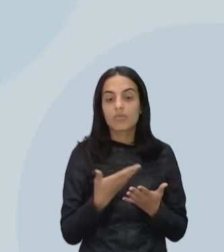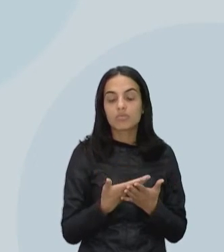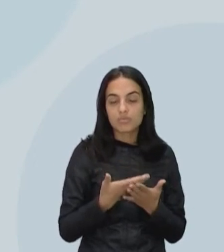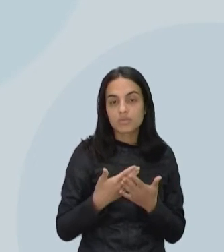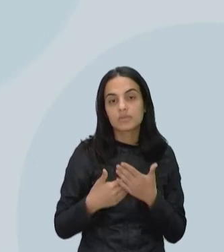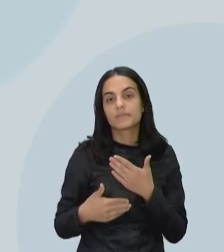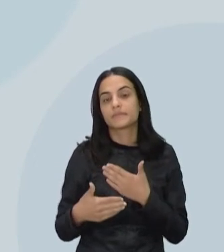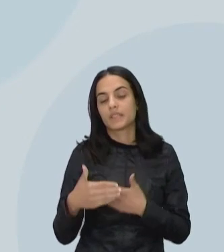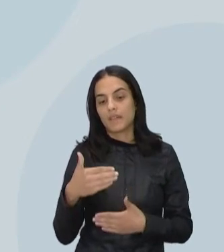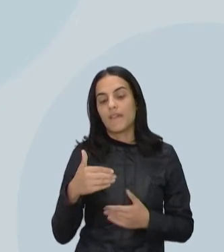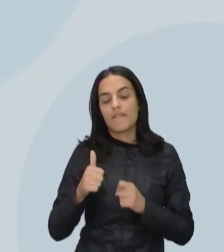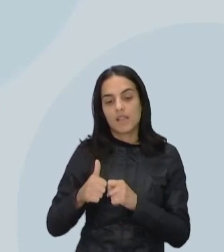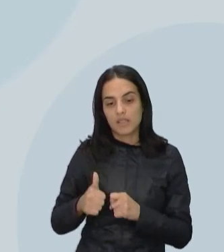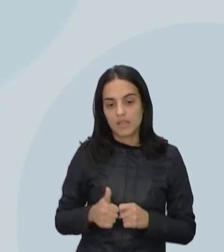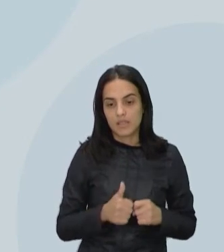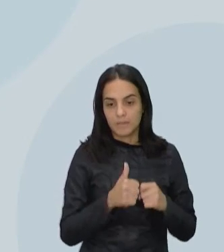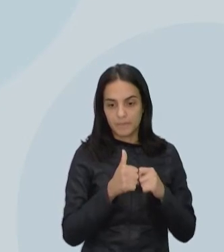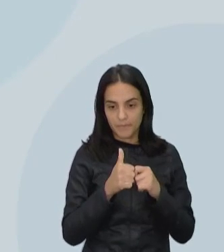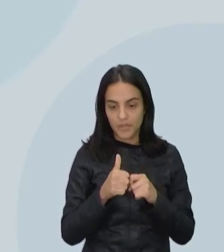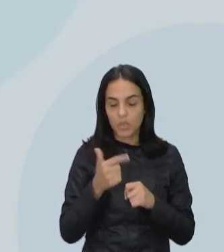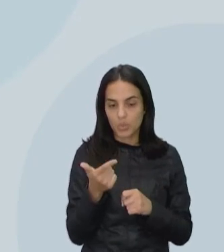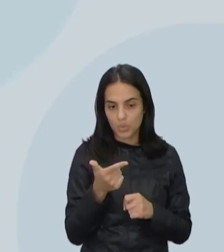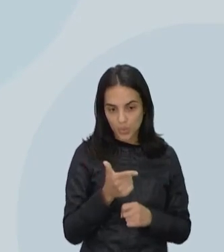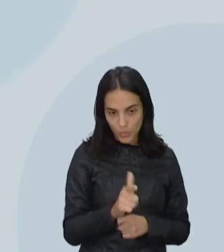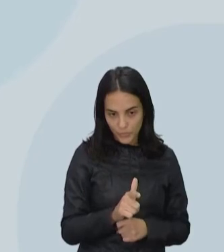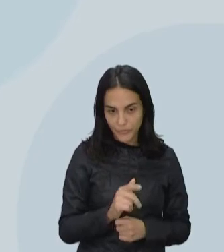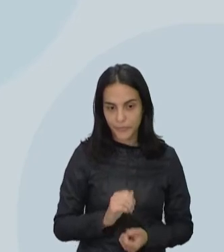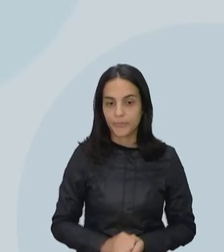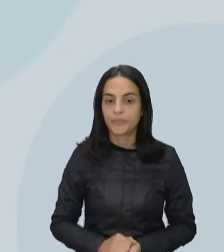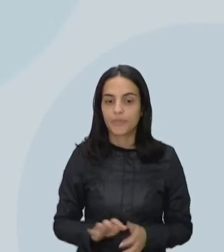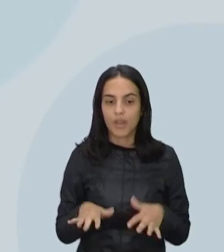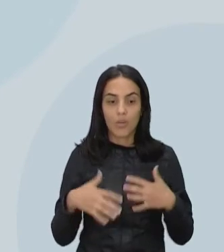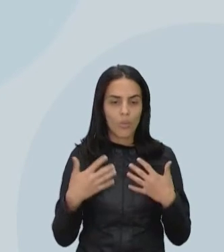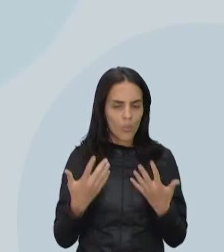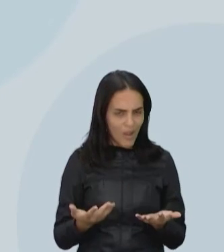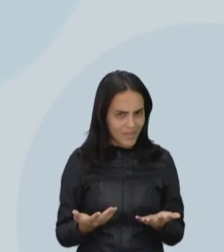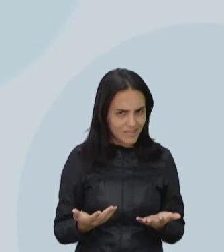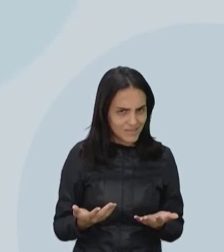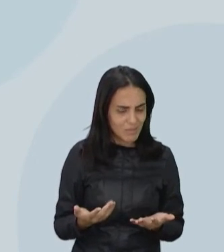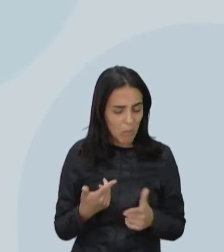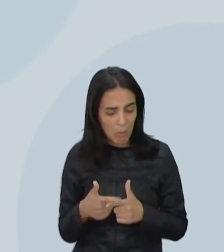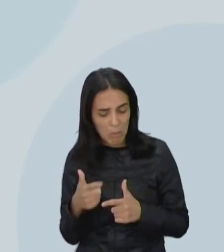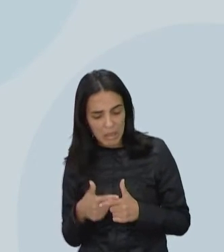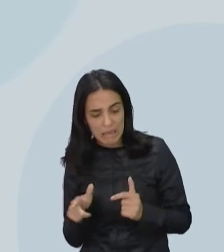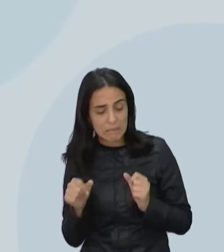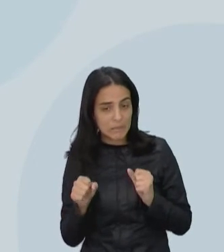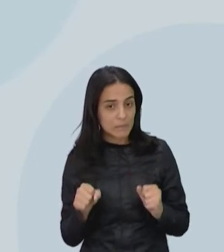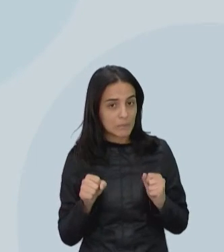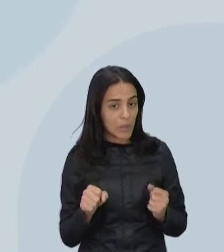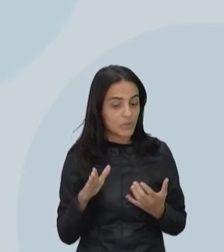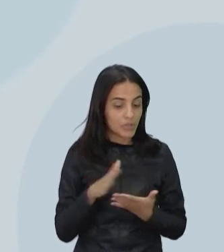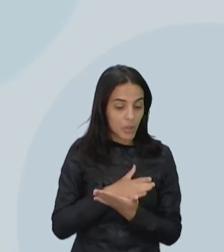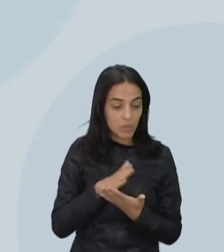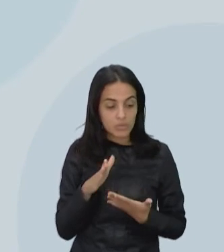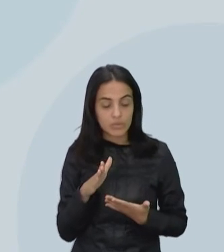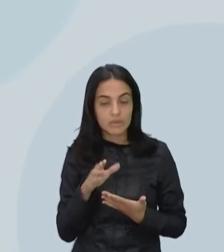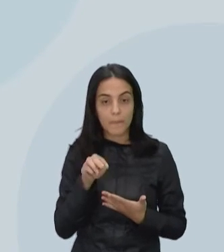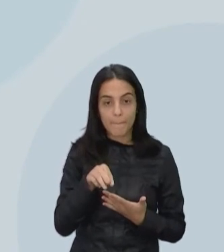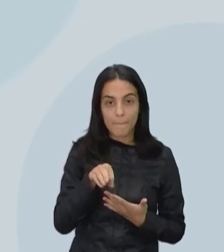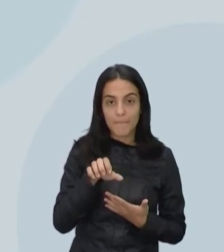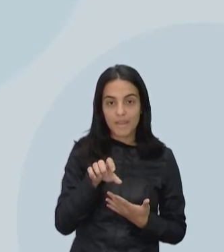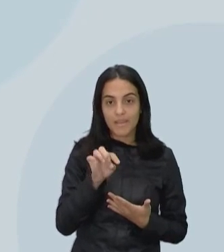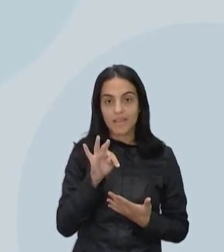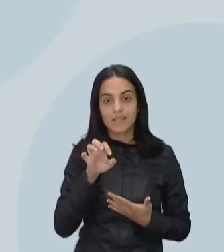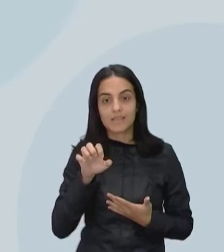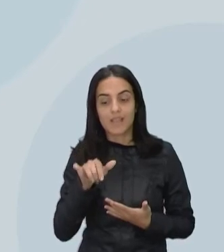vamos aí realizar mais uma vez, né? Quais os malefícios que nós temos de alguns metais para a saúde? Todos